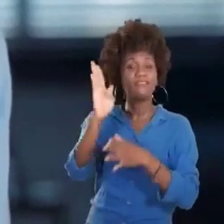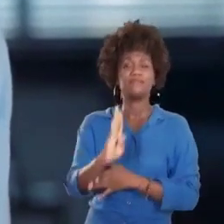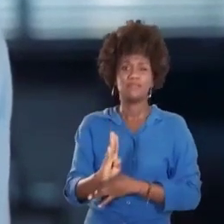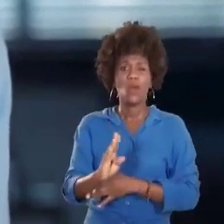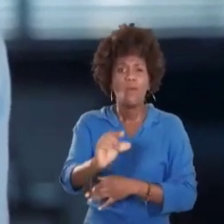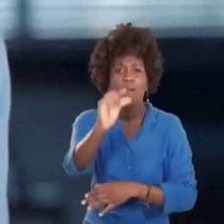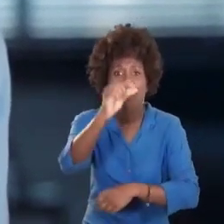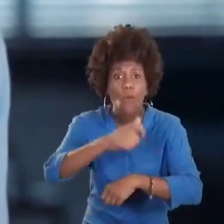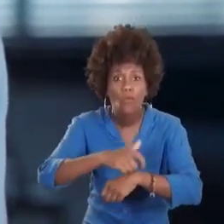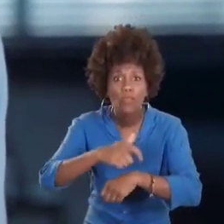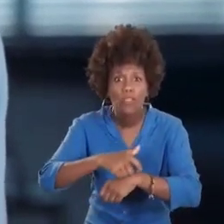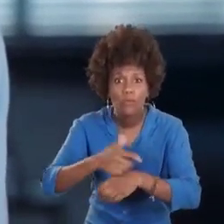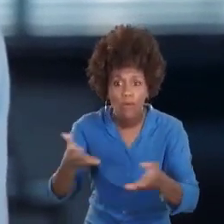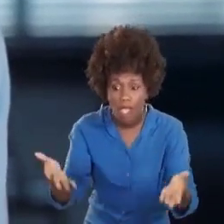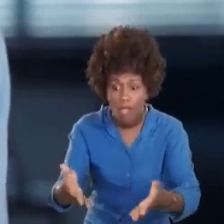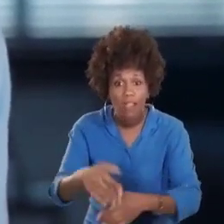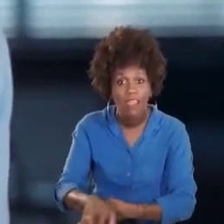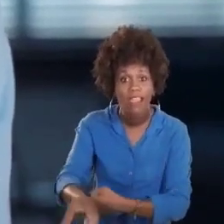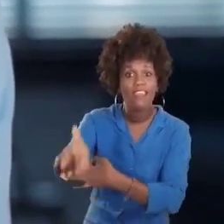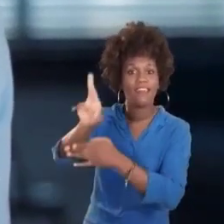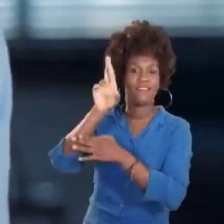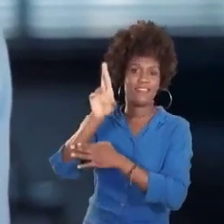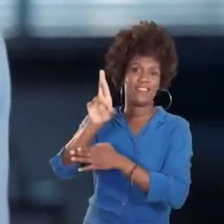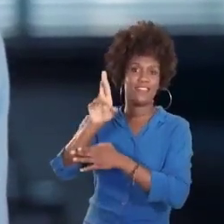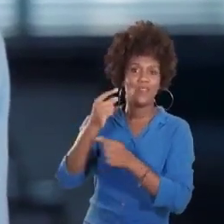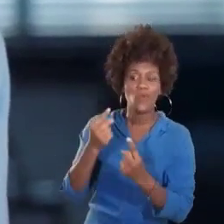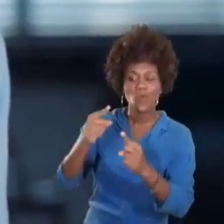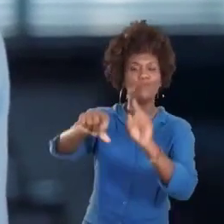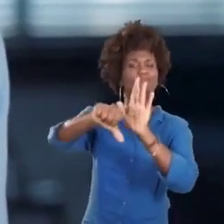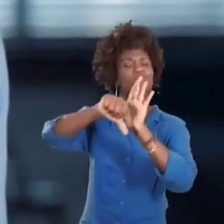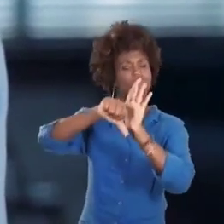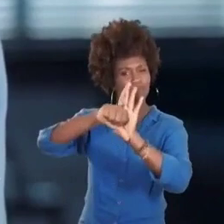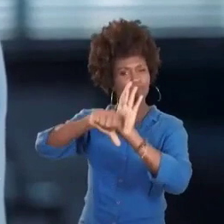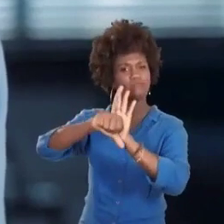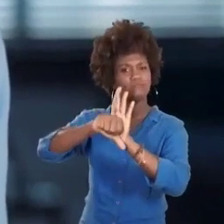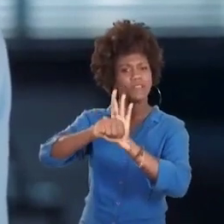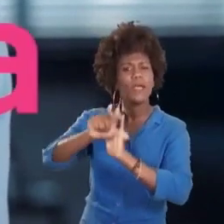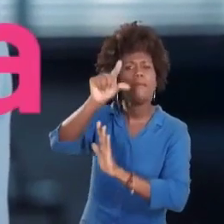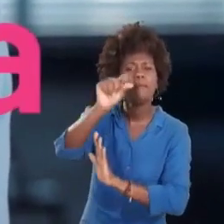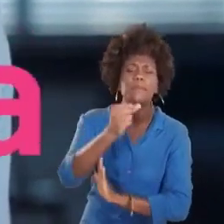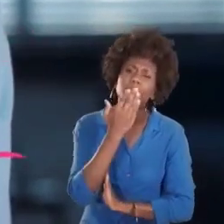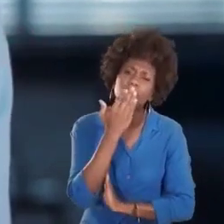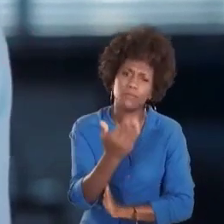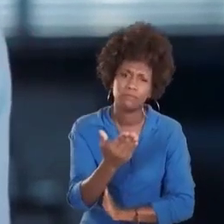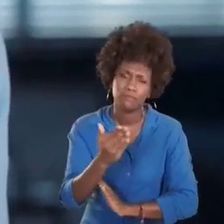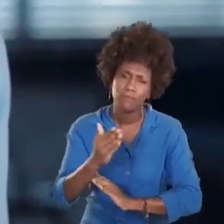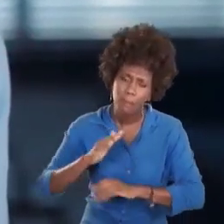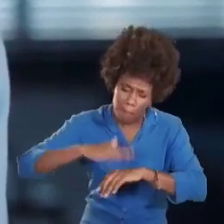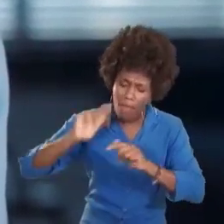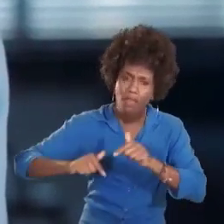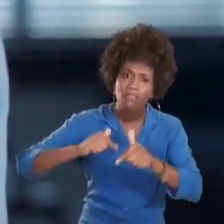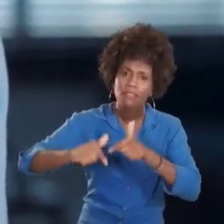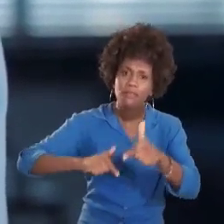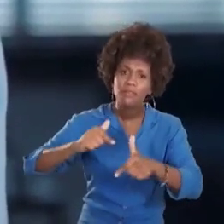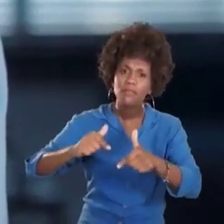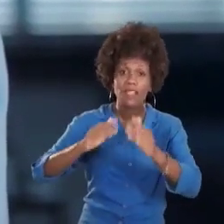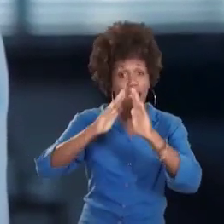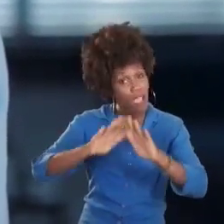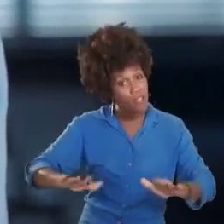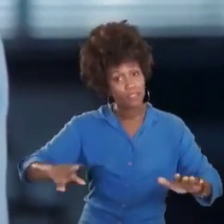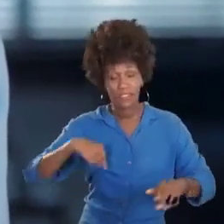em pouco tempo se tornou uma referência no combate ao crime. Menos promessa e mais ação.